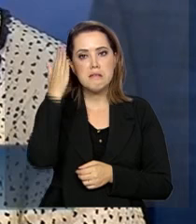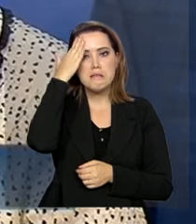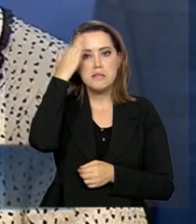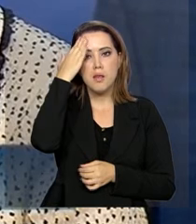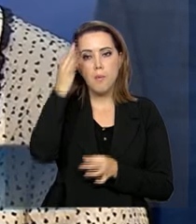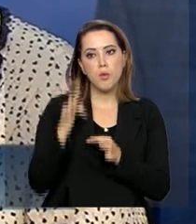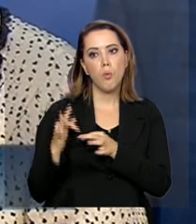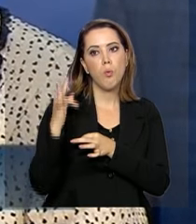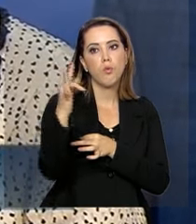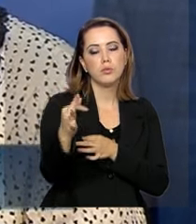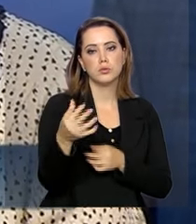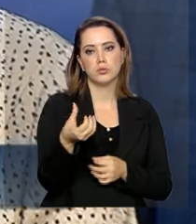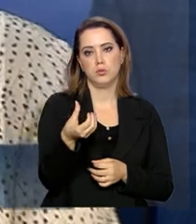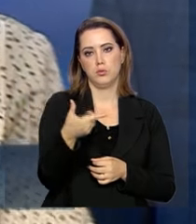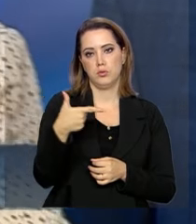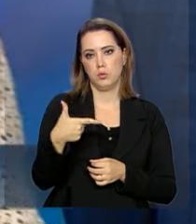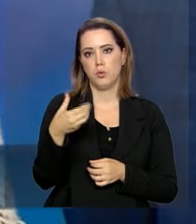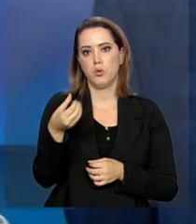aconteceria em 2010.